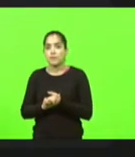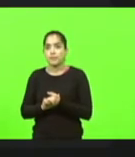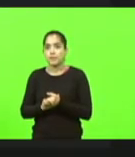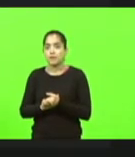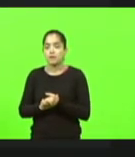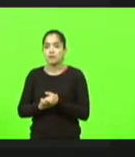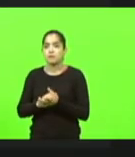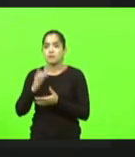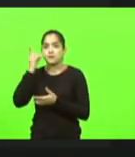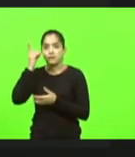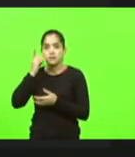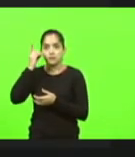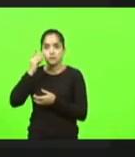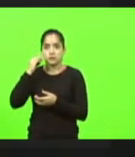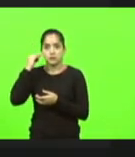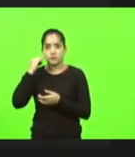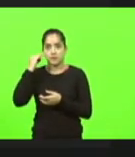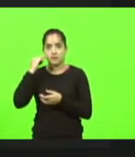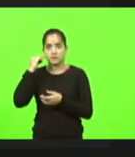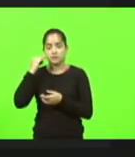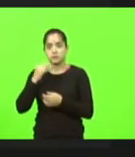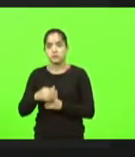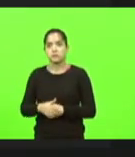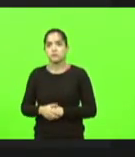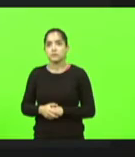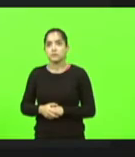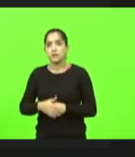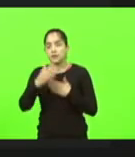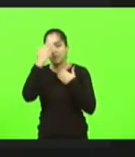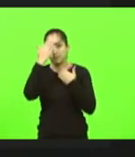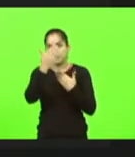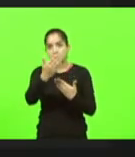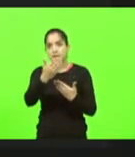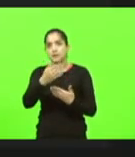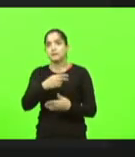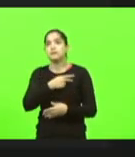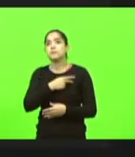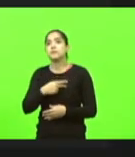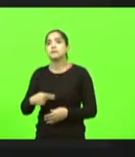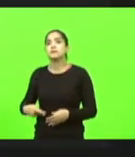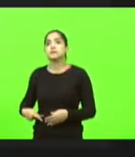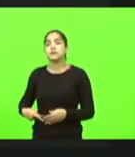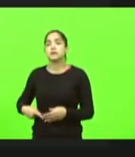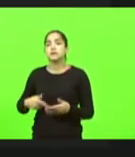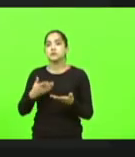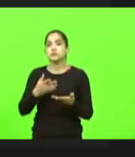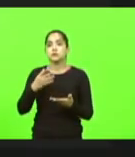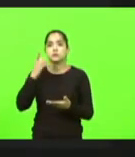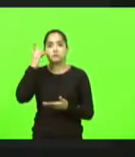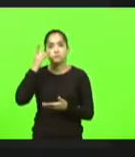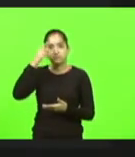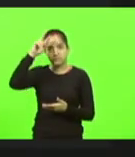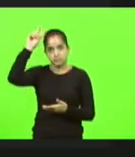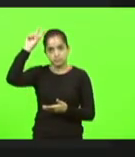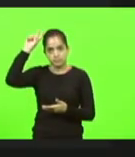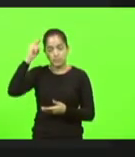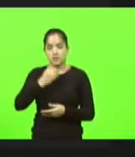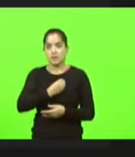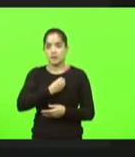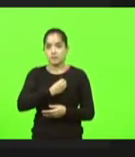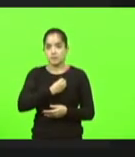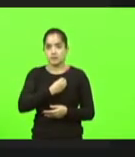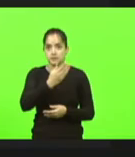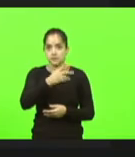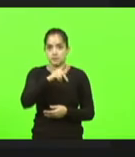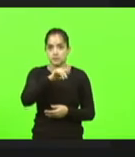Deputado Márcio, por favor. Obrigado, presidente. Deputado Dr. Vicente Caro Preso, agradecer também a presença do Dr.